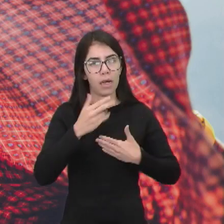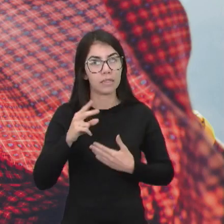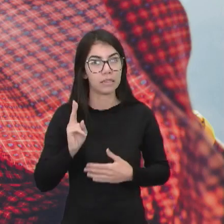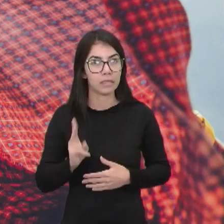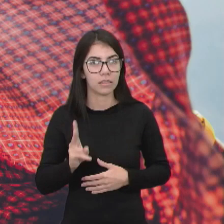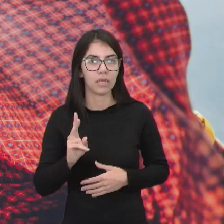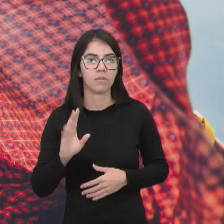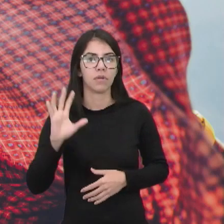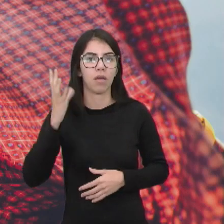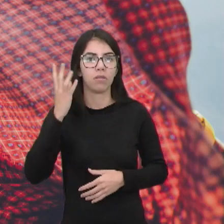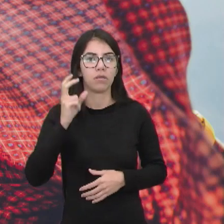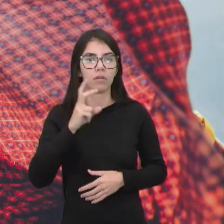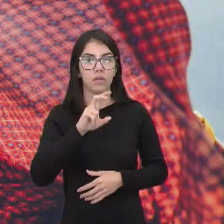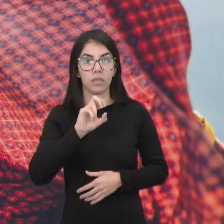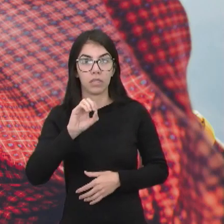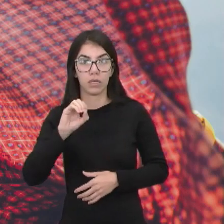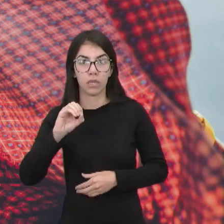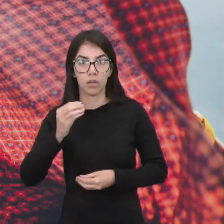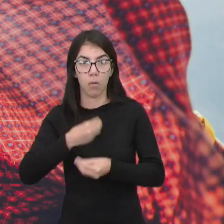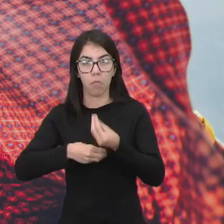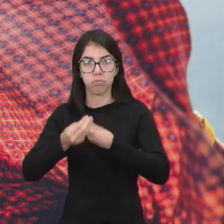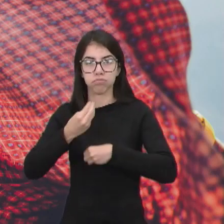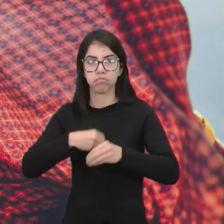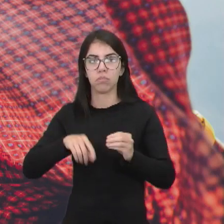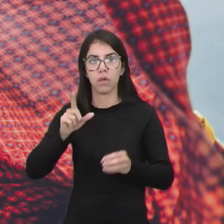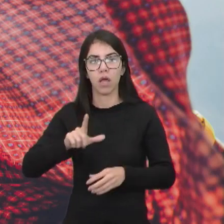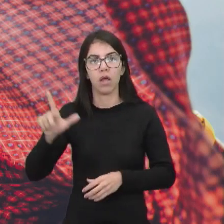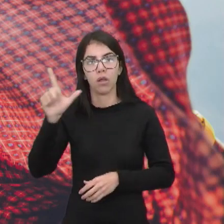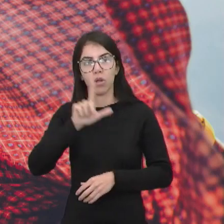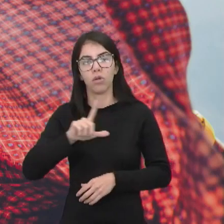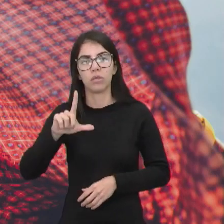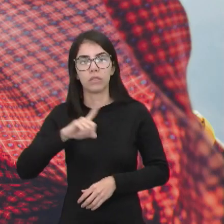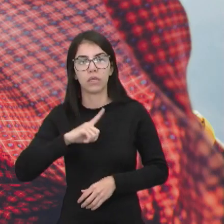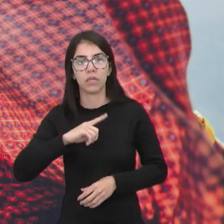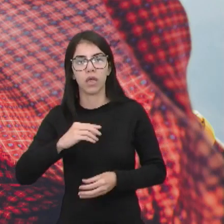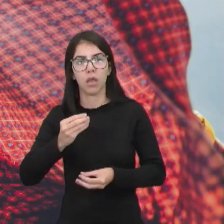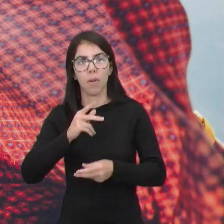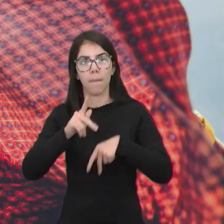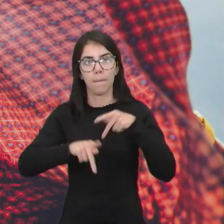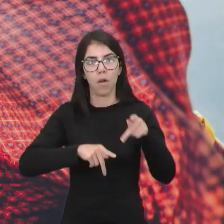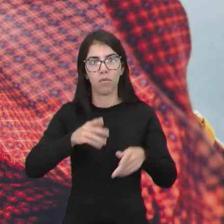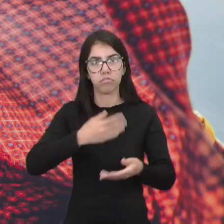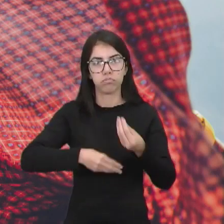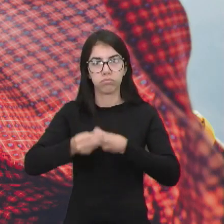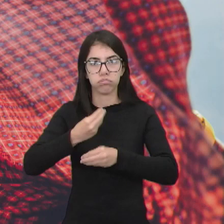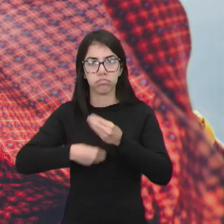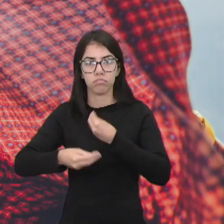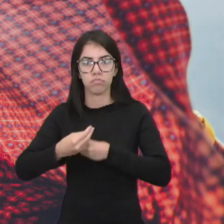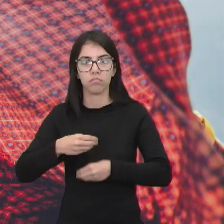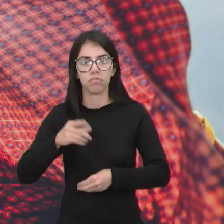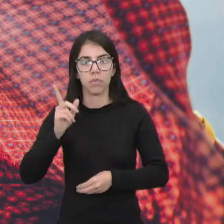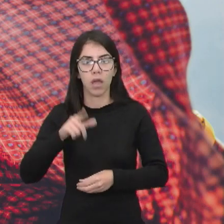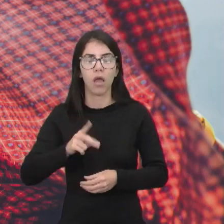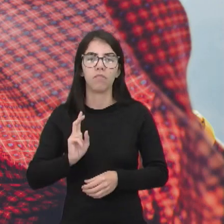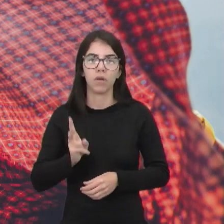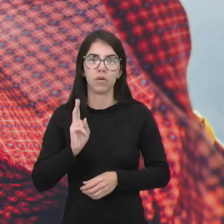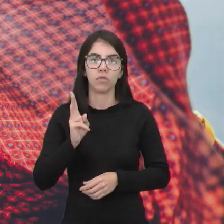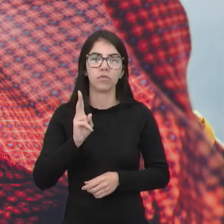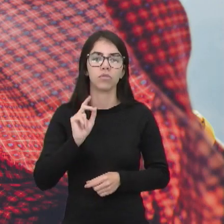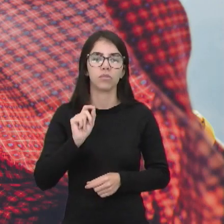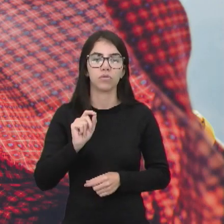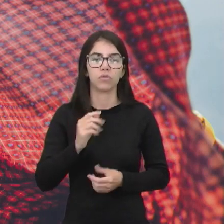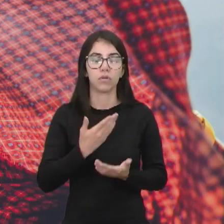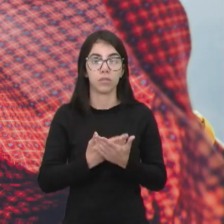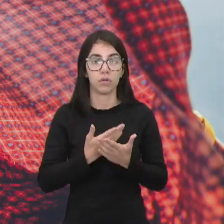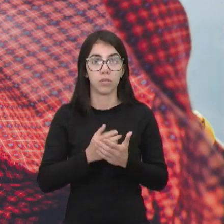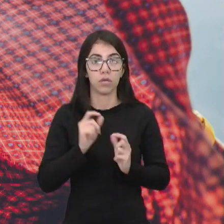Mais de 500 anos de mistura, então é óbvio que a gente tem esse povo miscigenado e justamente, eu vou bater bastante nessa tecla nessas